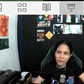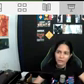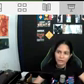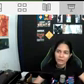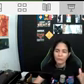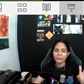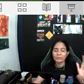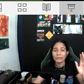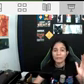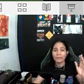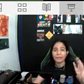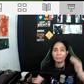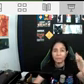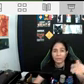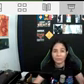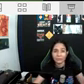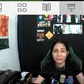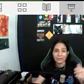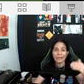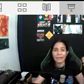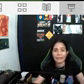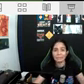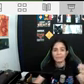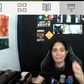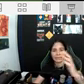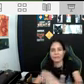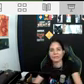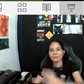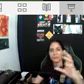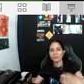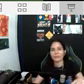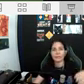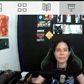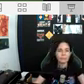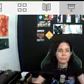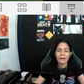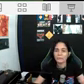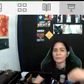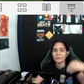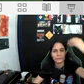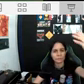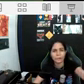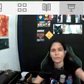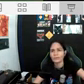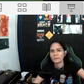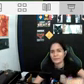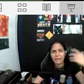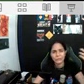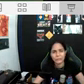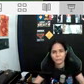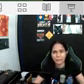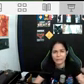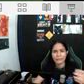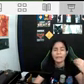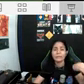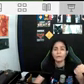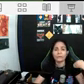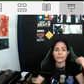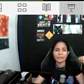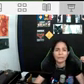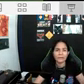pouquinho agora, onde eu teria que repetir, né, fazer réplicas aqui em João Pessoa, aqui em Patos, se eu fosse para outra cidade, outro